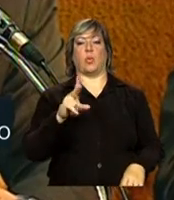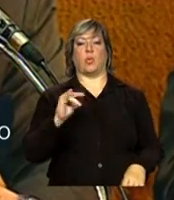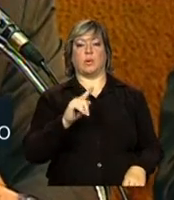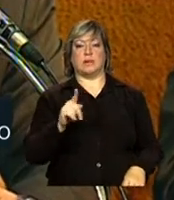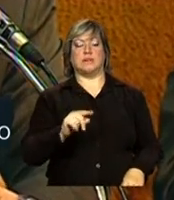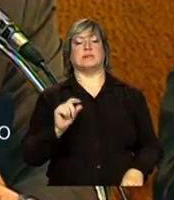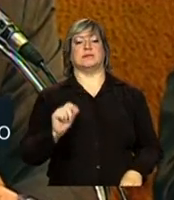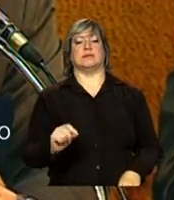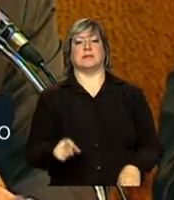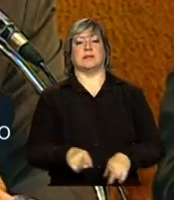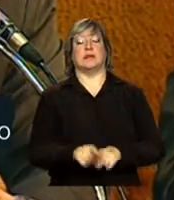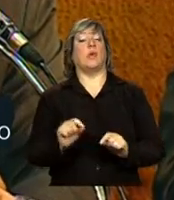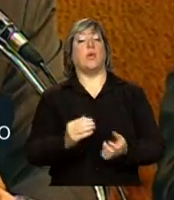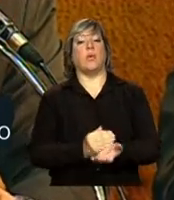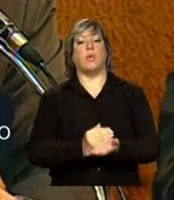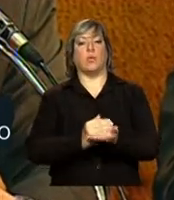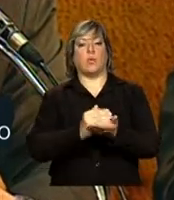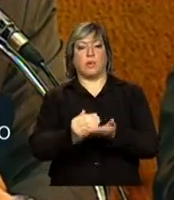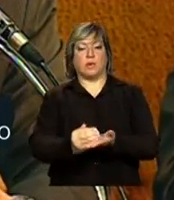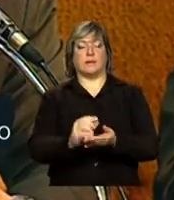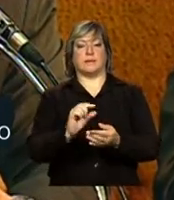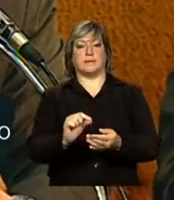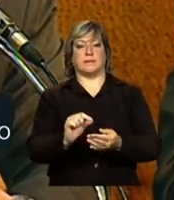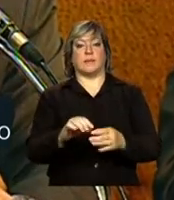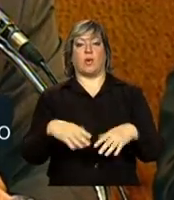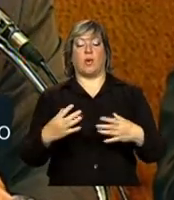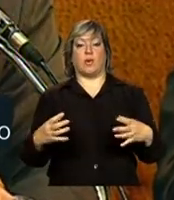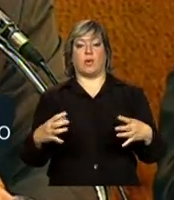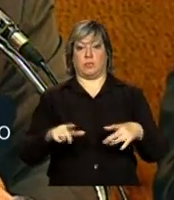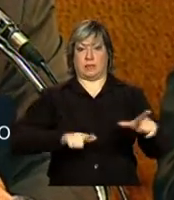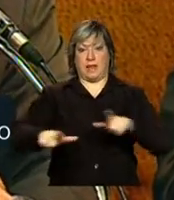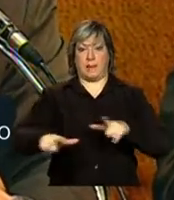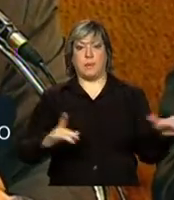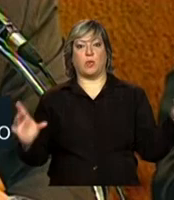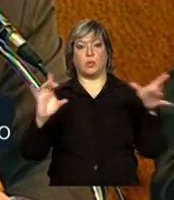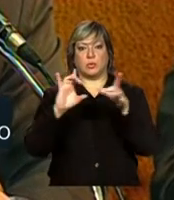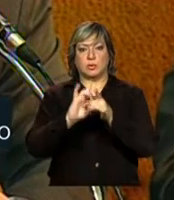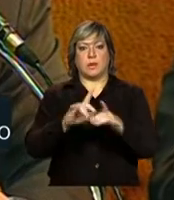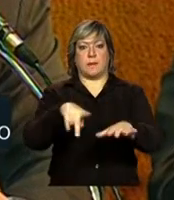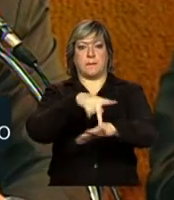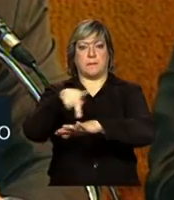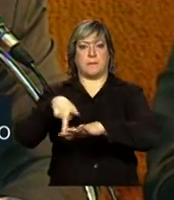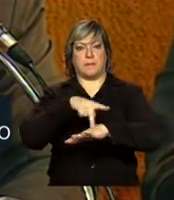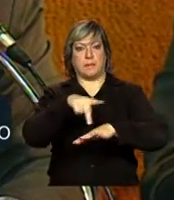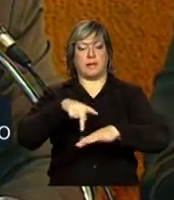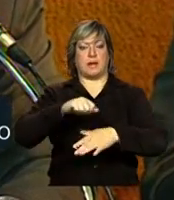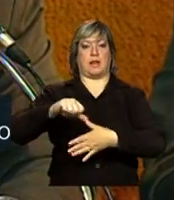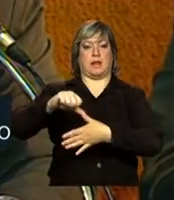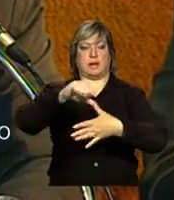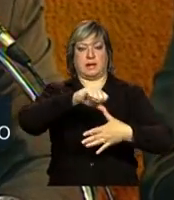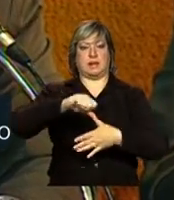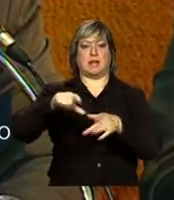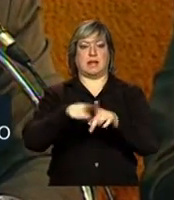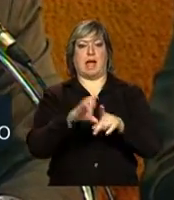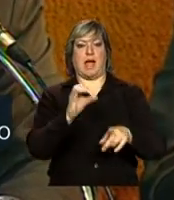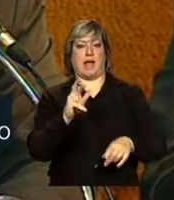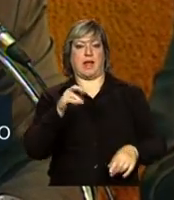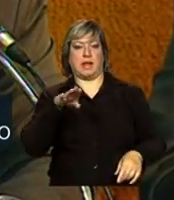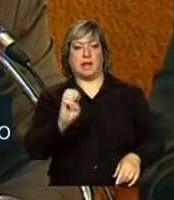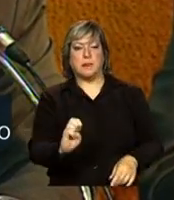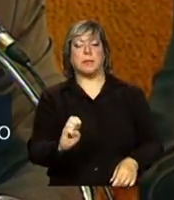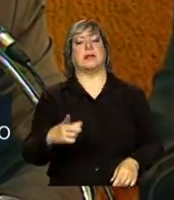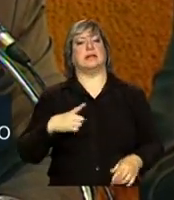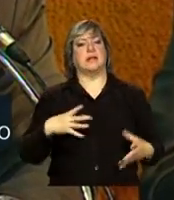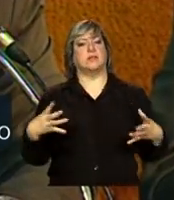Alon que é iniciativa aqui a partir de uma ação conjun JTA dos países latino-americanos e caribenhos vem tomando o corpo a cada